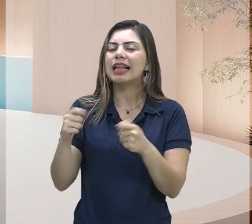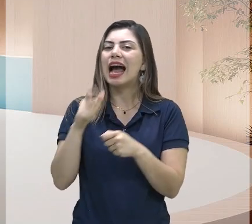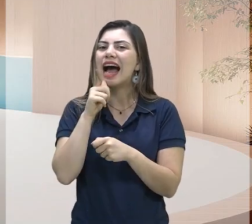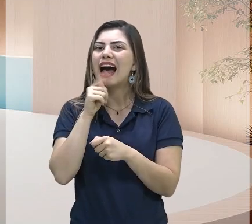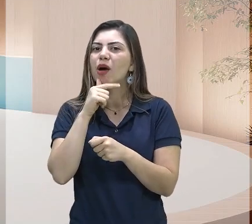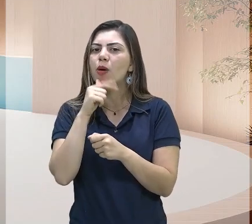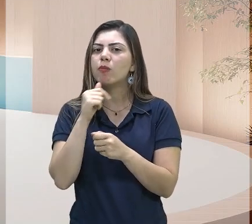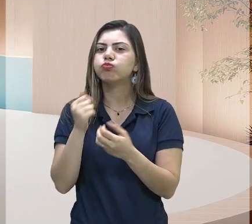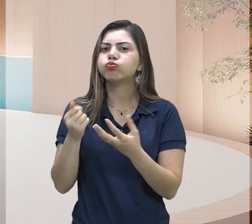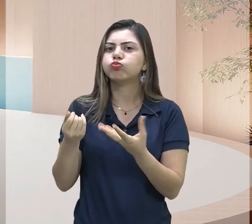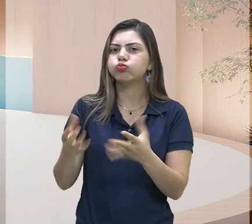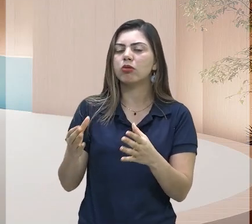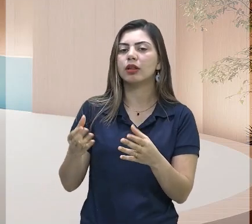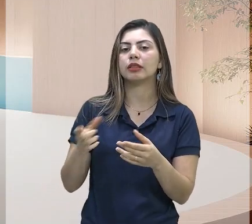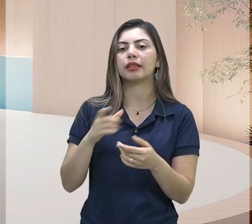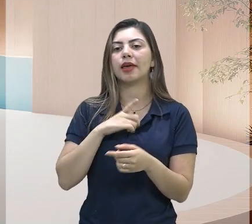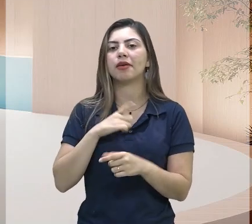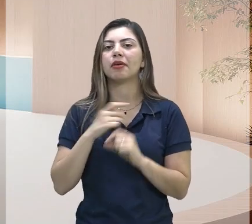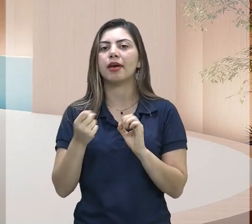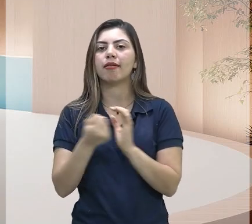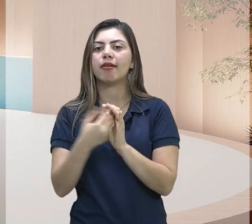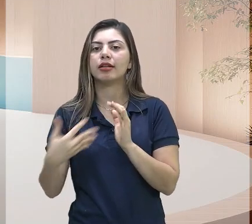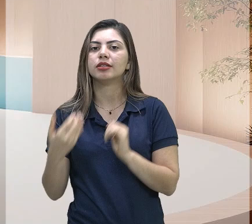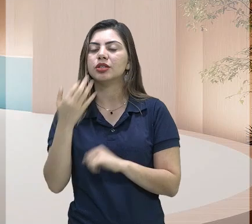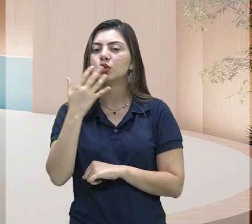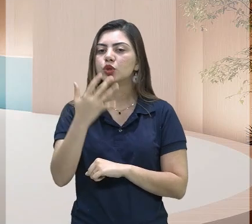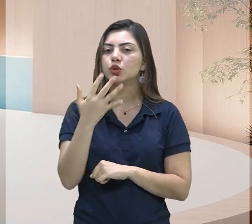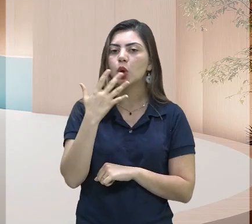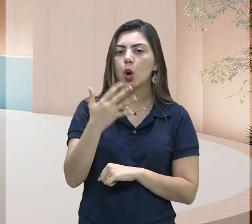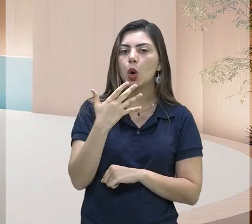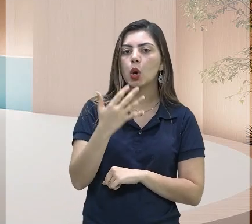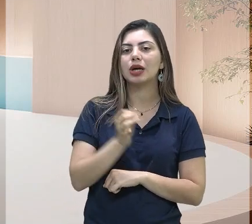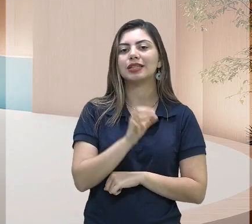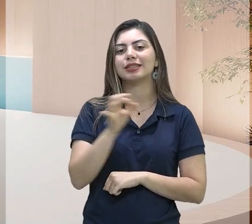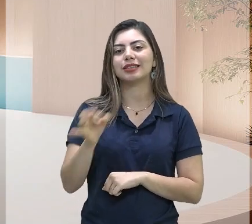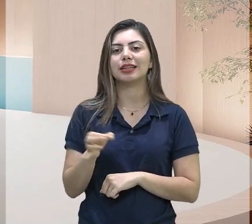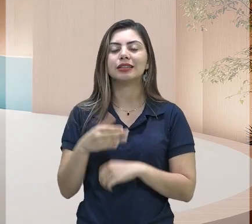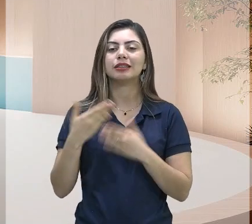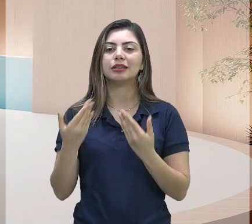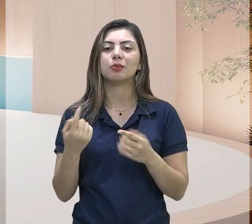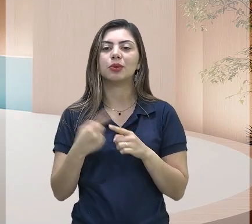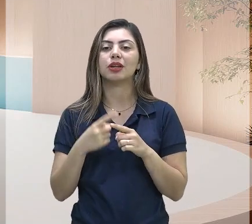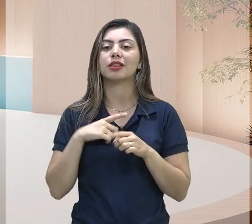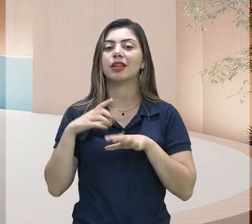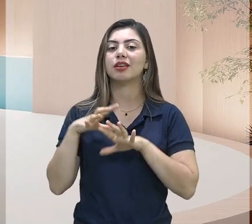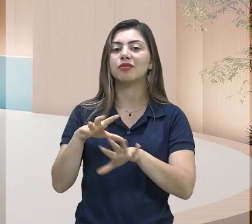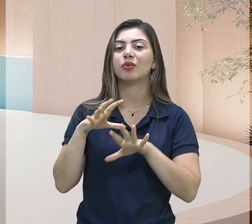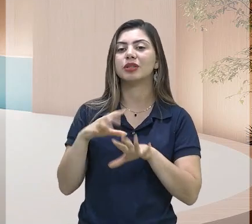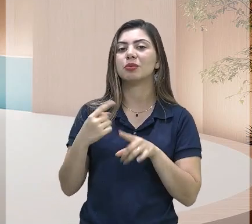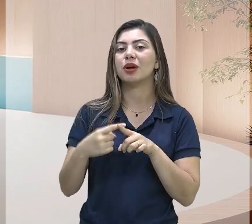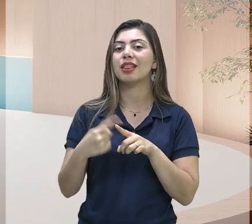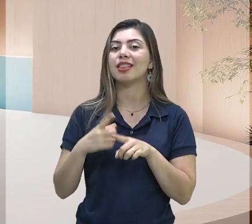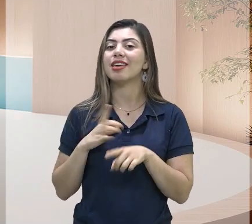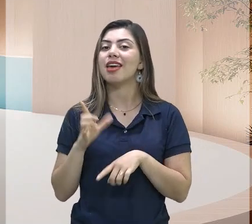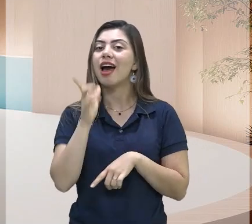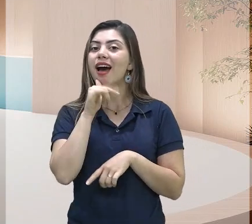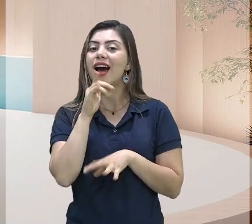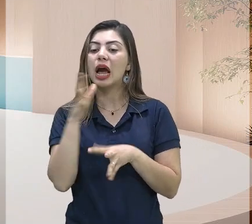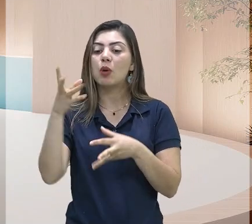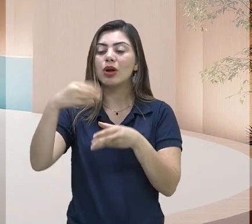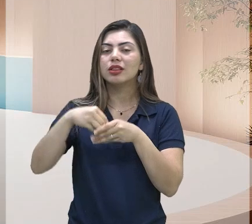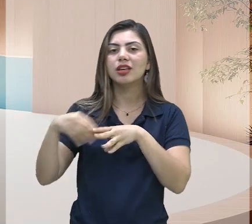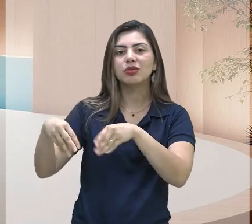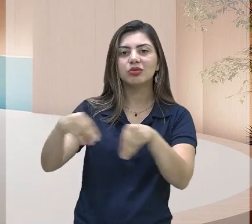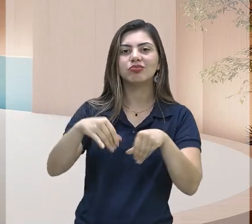características de cor, as propriedades físicas e químicas também estarão muito influenciadas por essa água que está presente